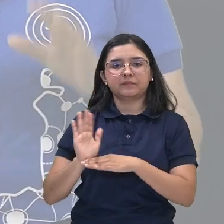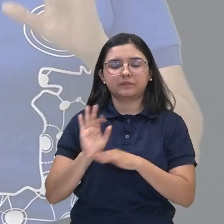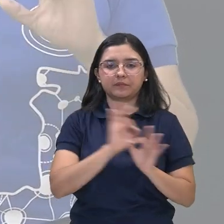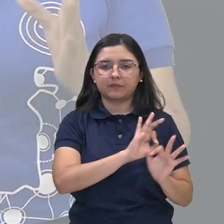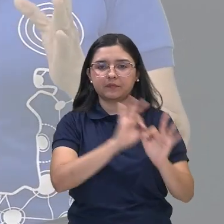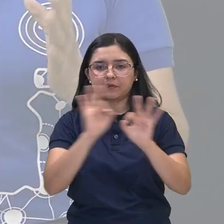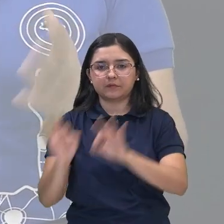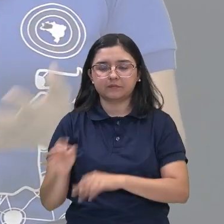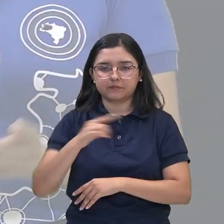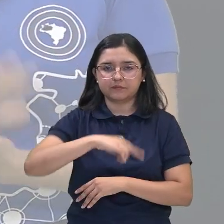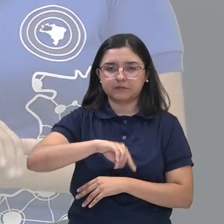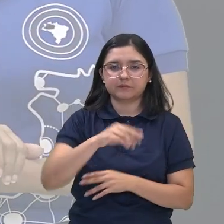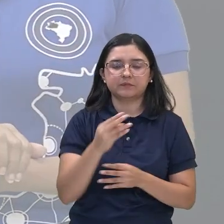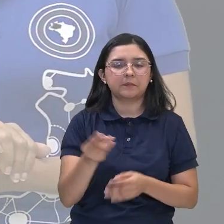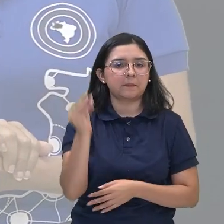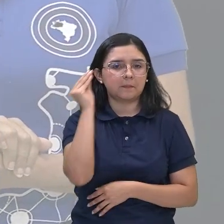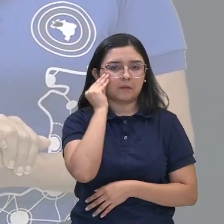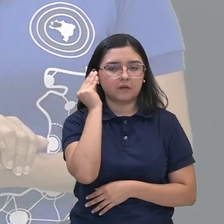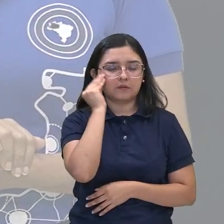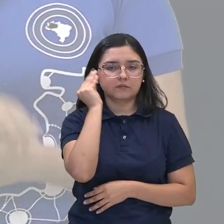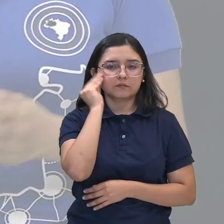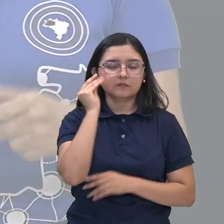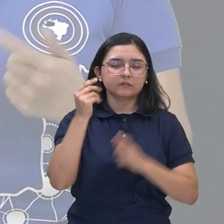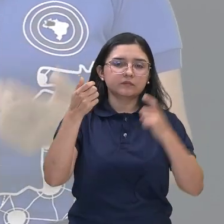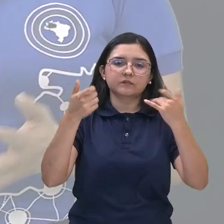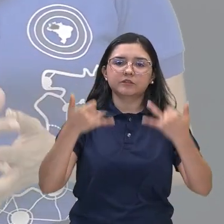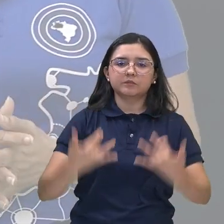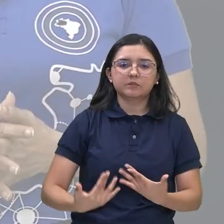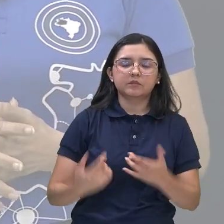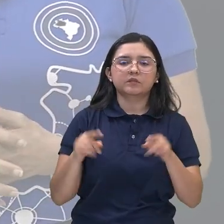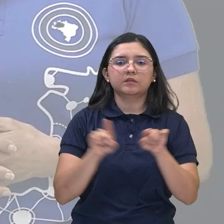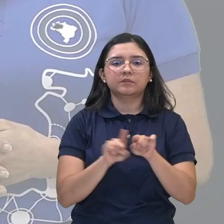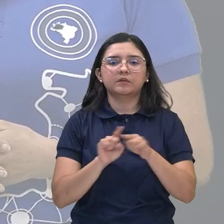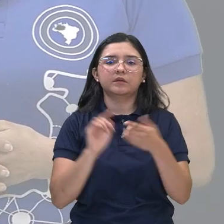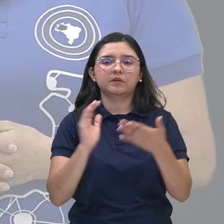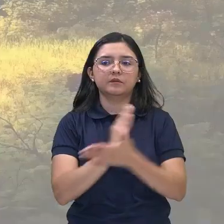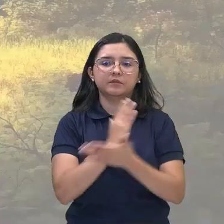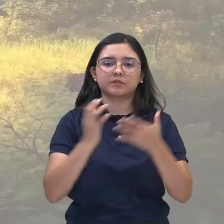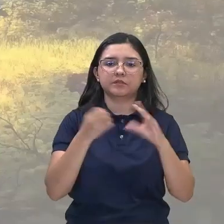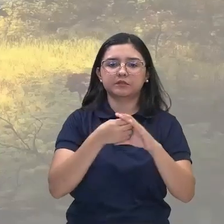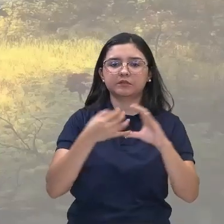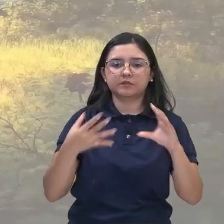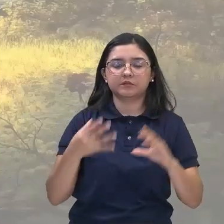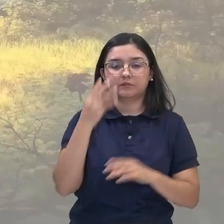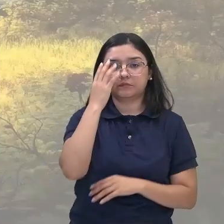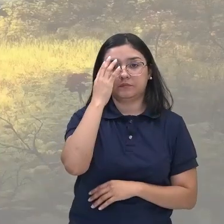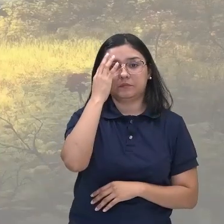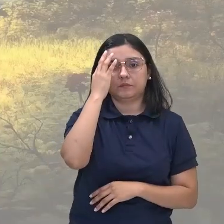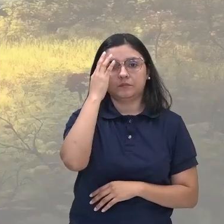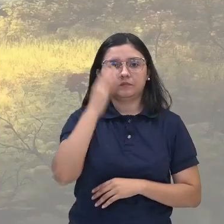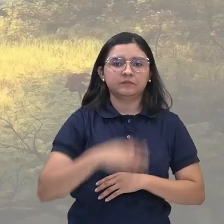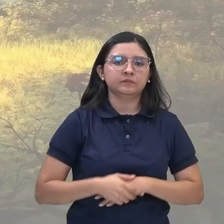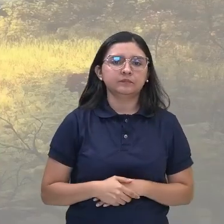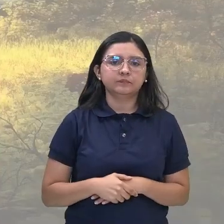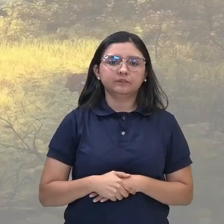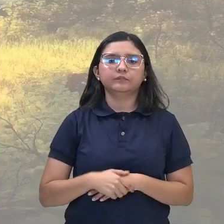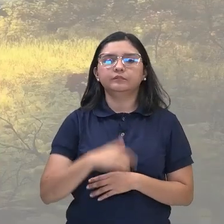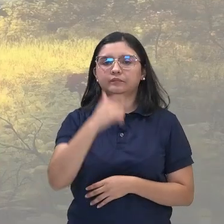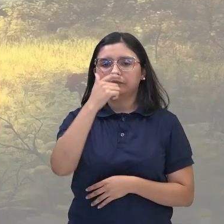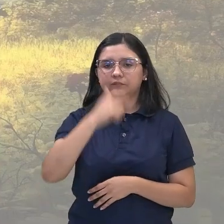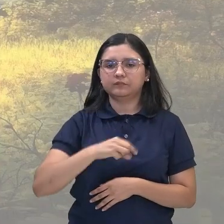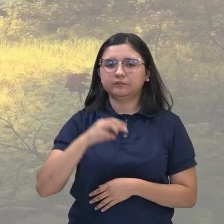poema, e vocês observem aí o que ele fala e algumas características. Eu,